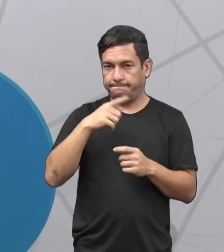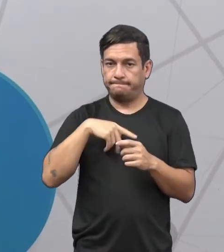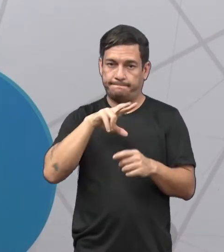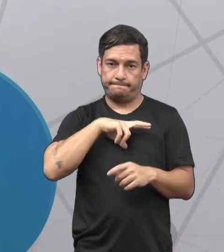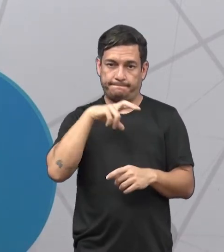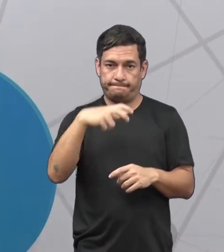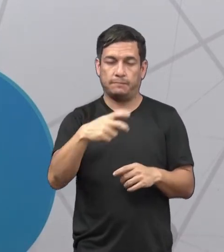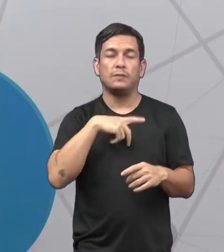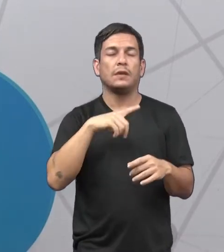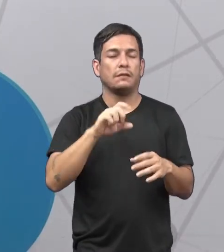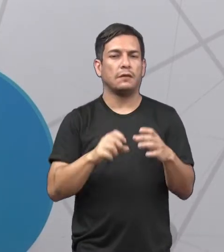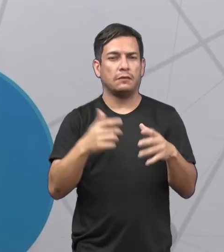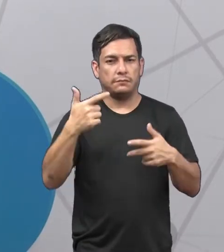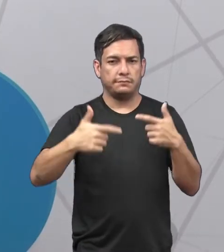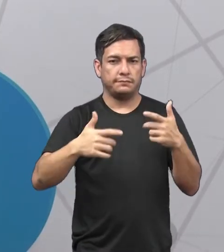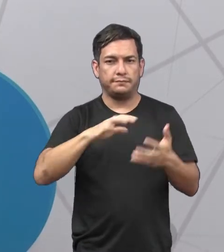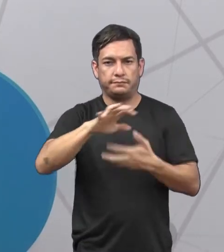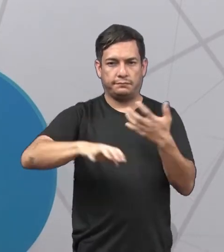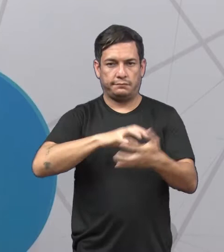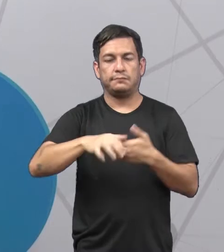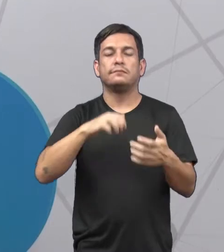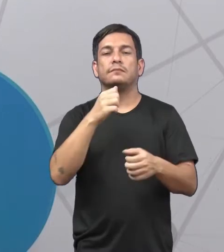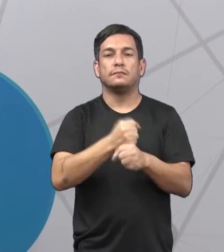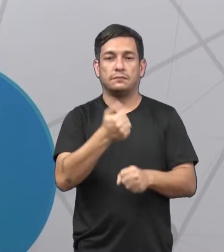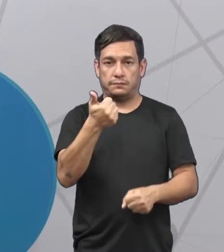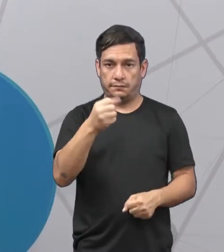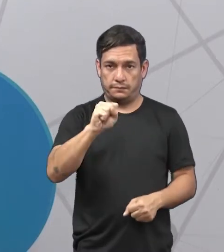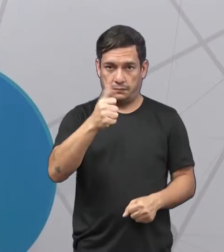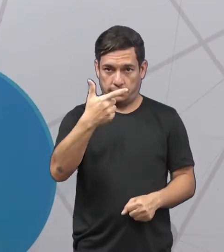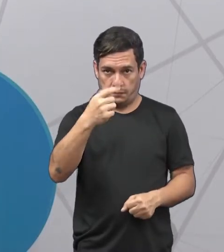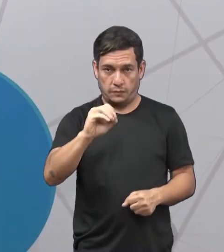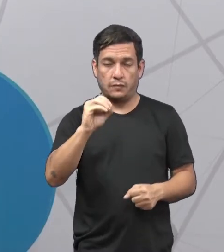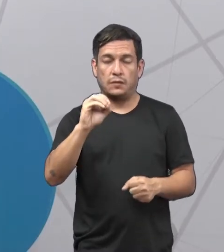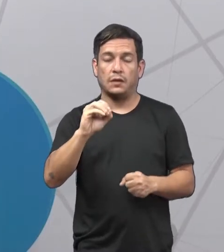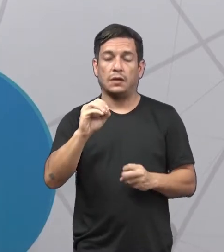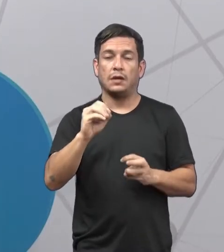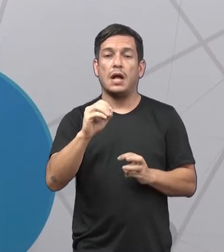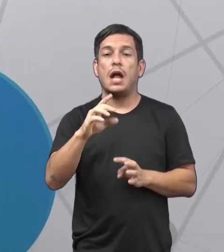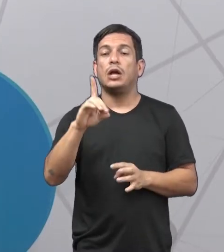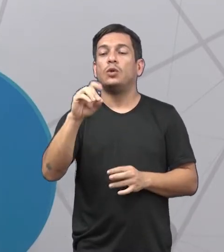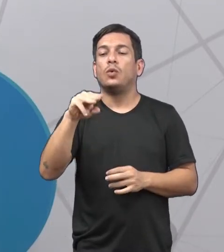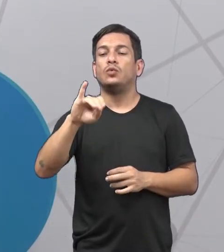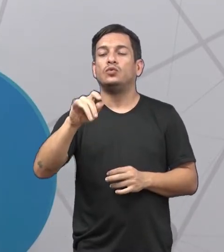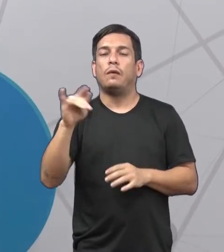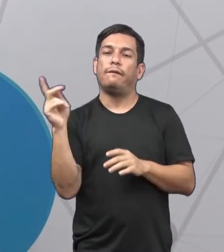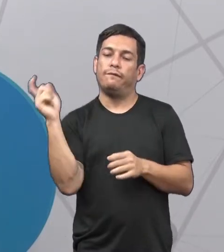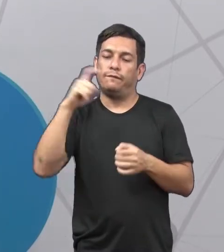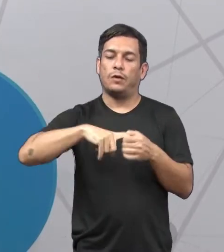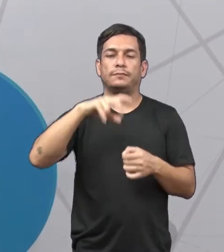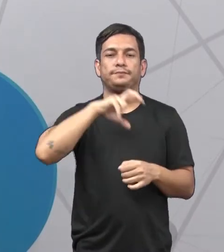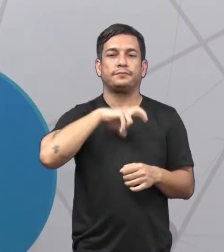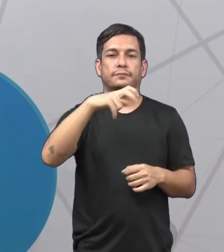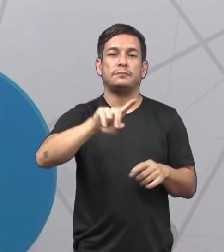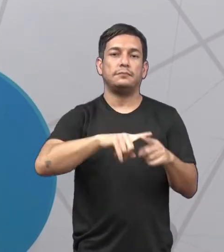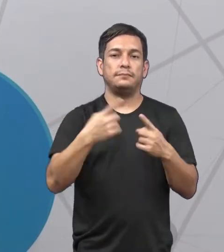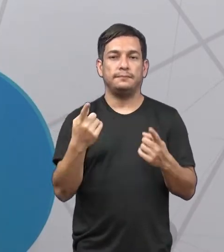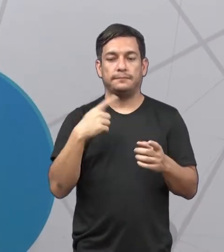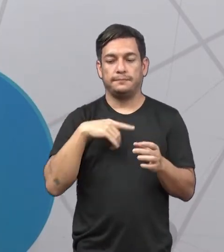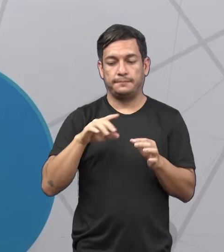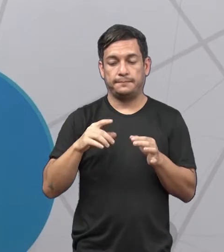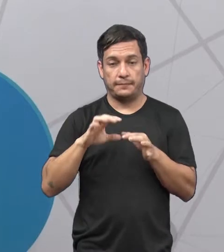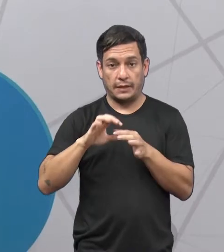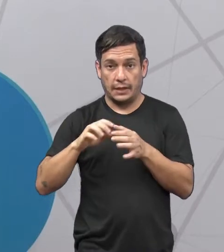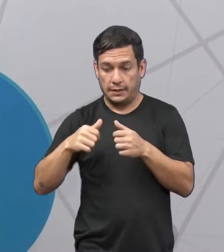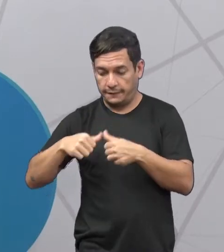revolução em 1820, a Revolução do Porto. Dom João volta para Portugal, mas deixa o filho dele